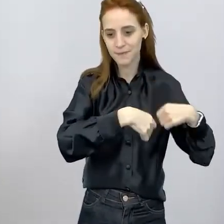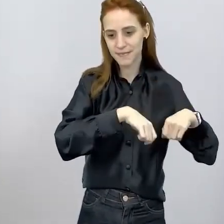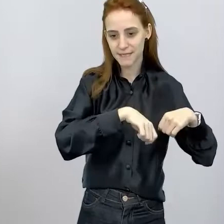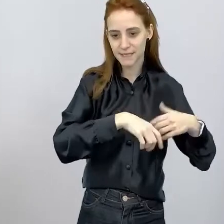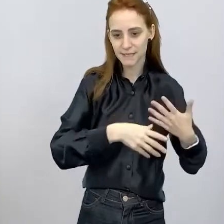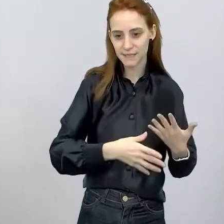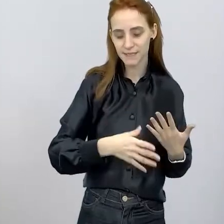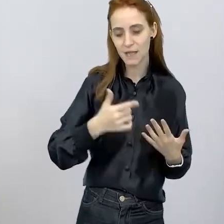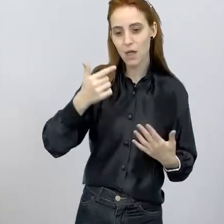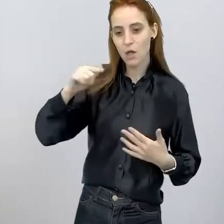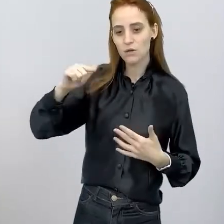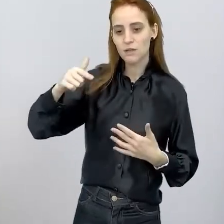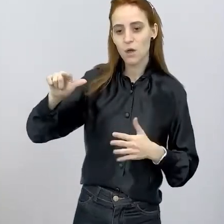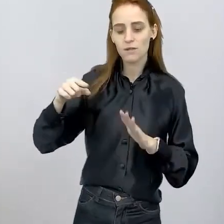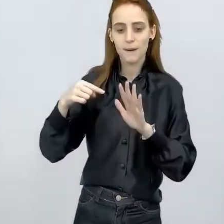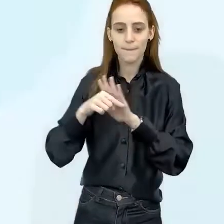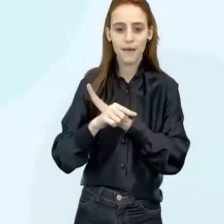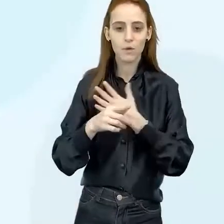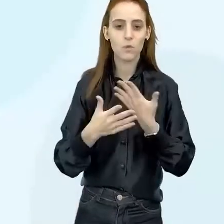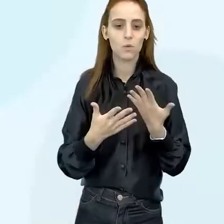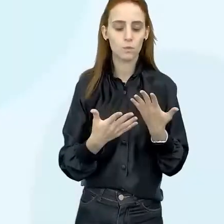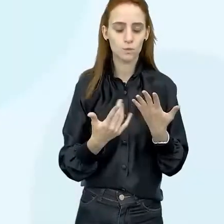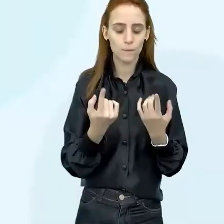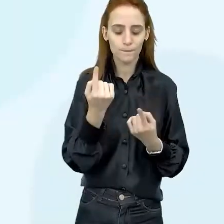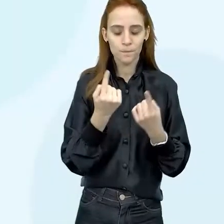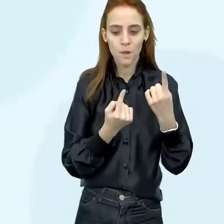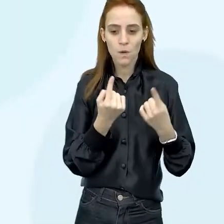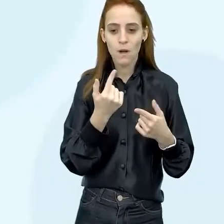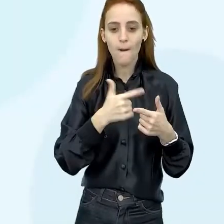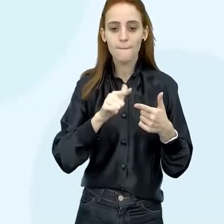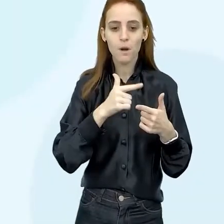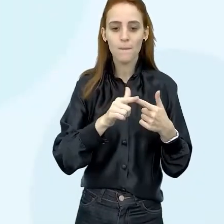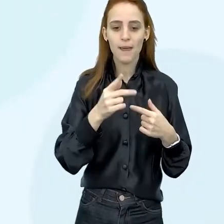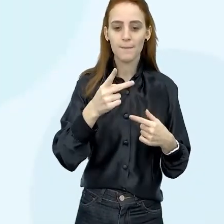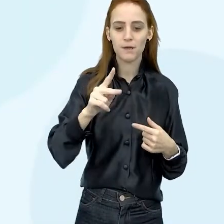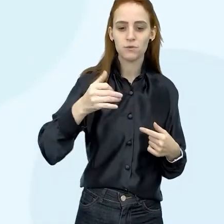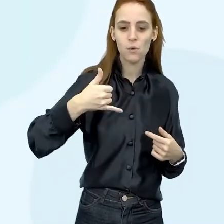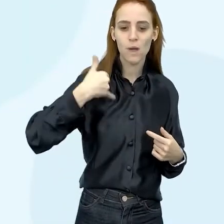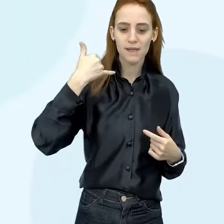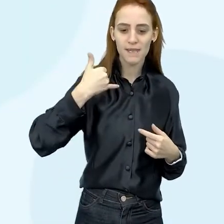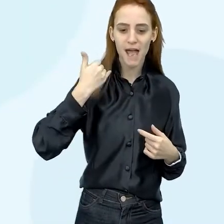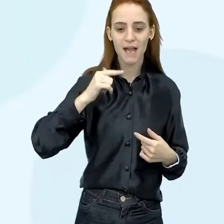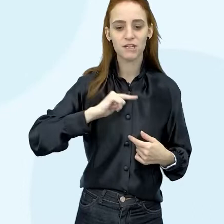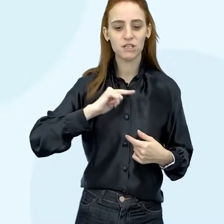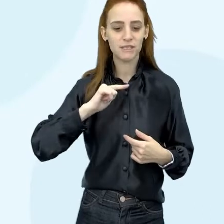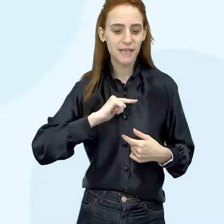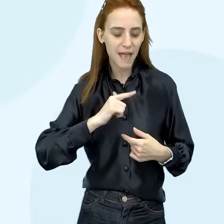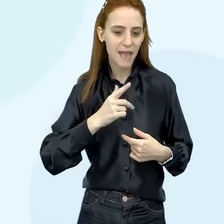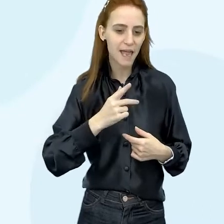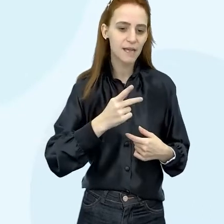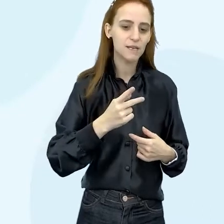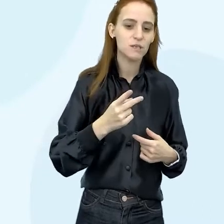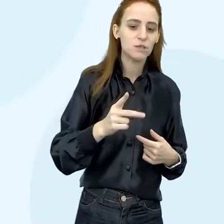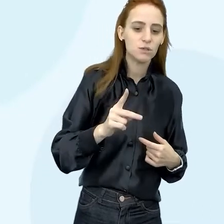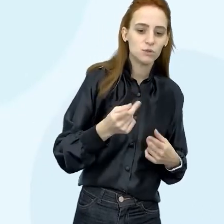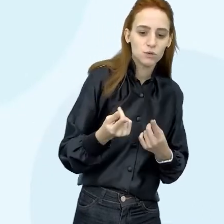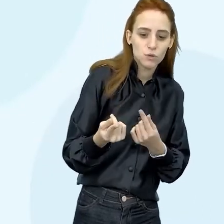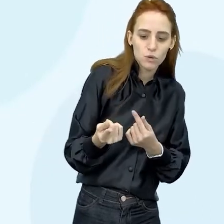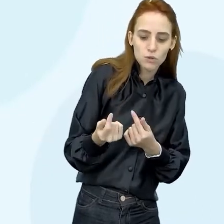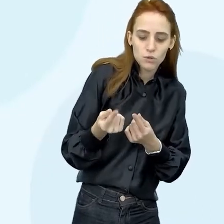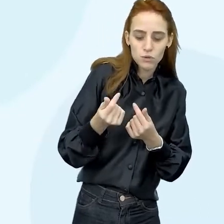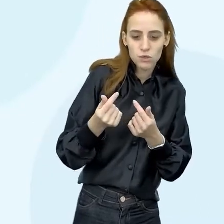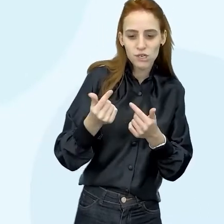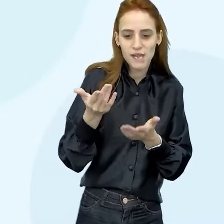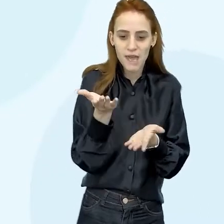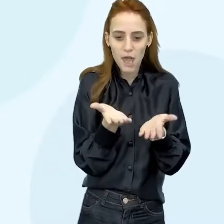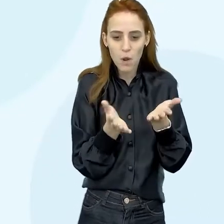mais perguntas aqui na tela. Quais são os problemas que atingem as pessoas da sua idade, da sua classe social? Se você tem 13 anos, o problema é um. Se você tem